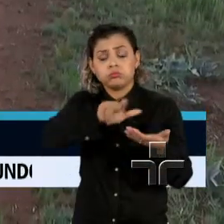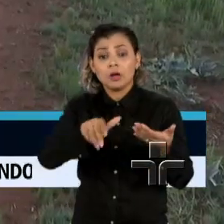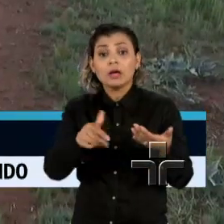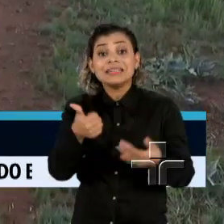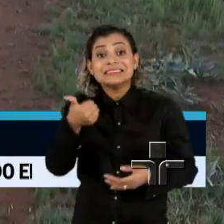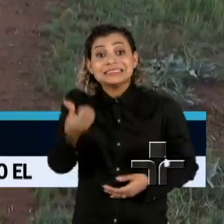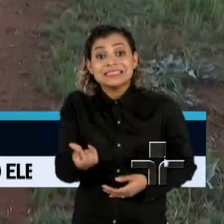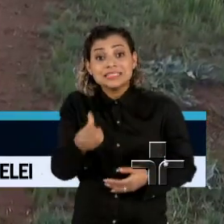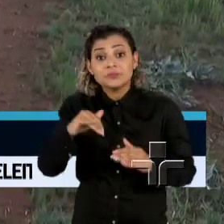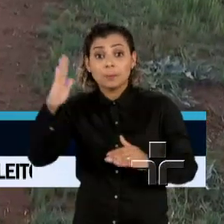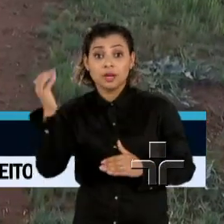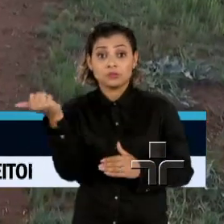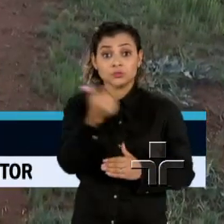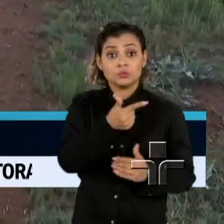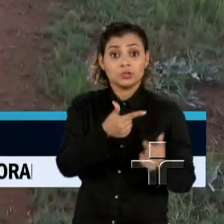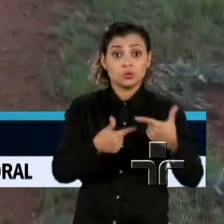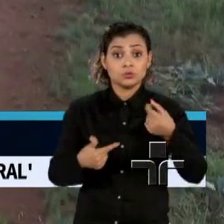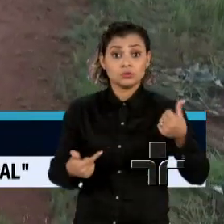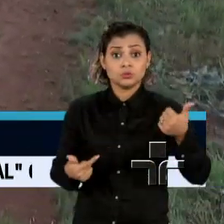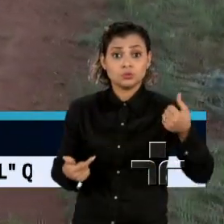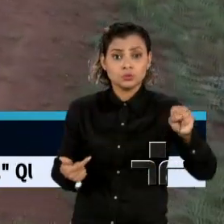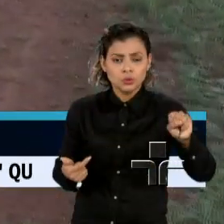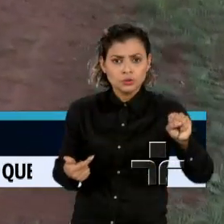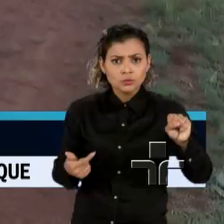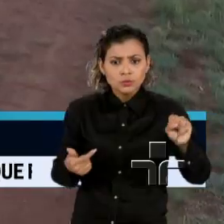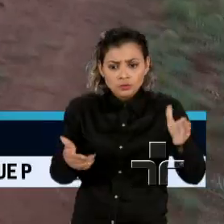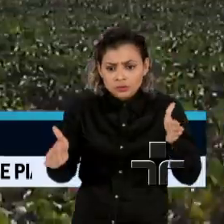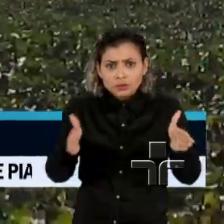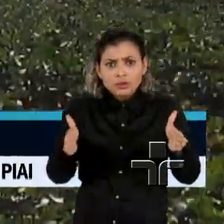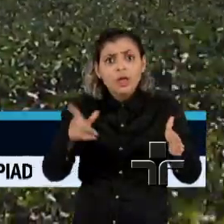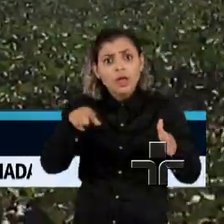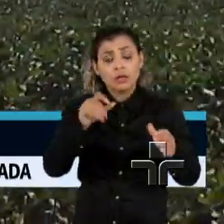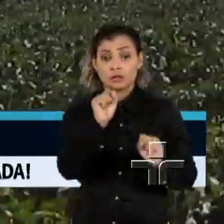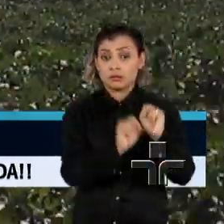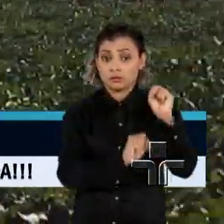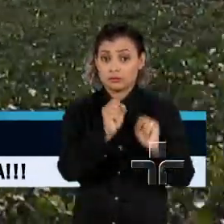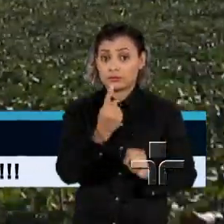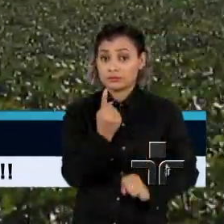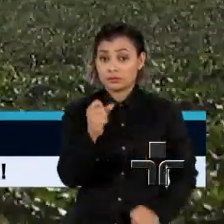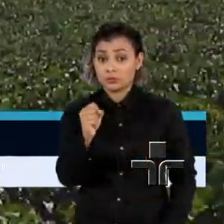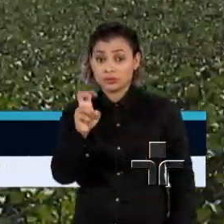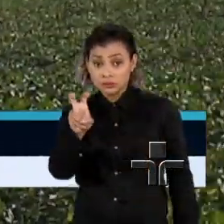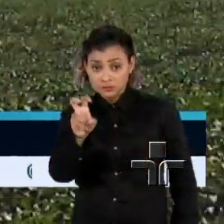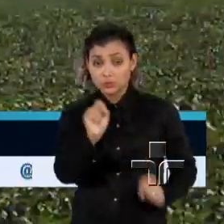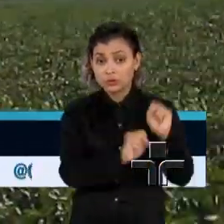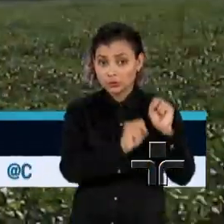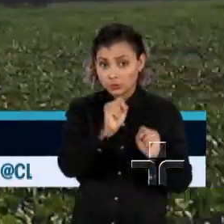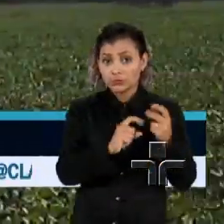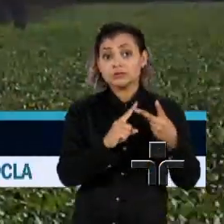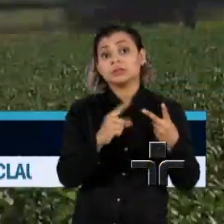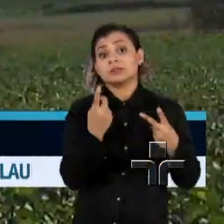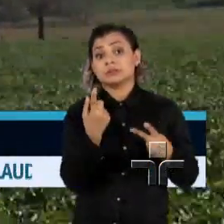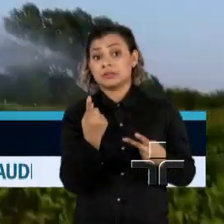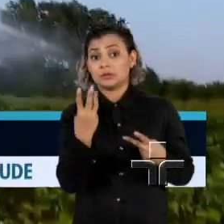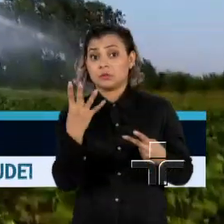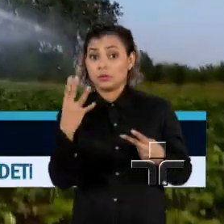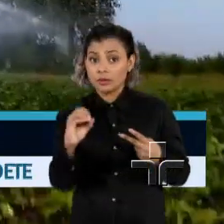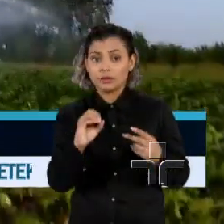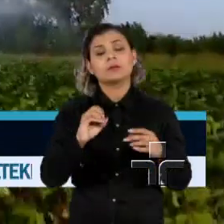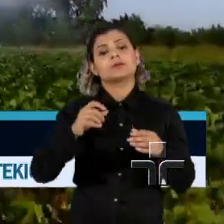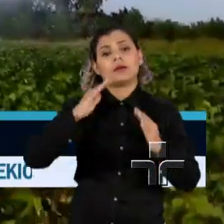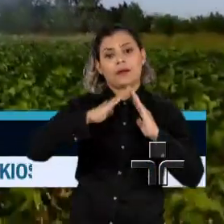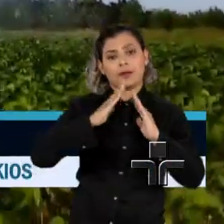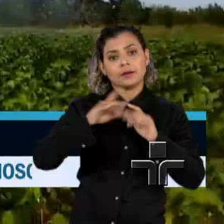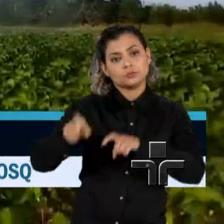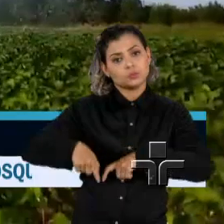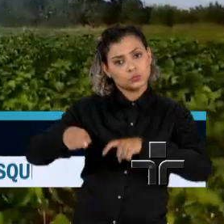em 2018. 185 são de uso industrial, 140 podem ser utilizados por produtores rurais a partir